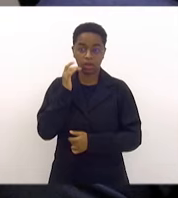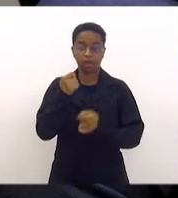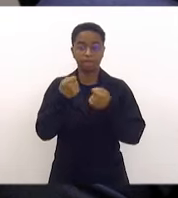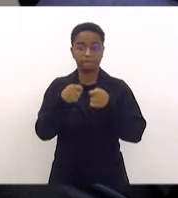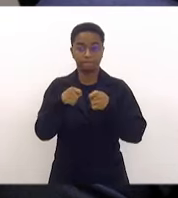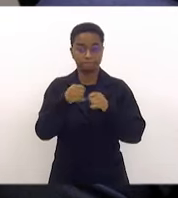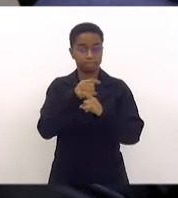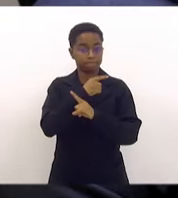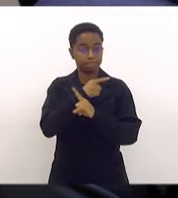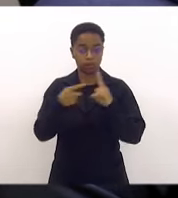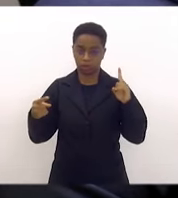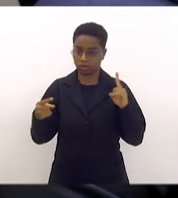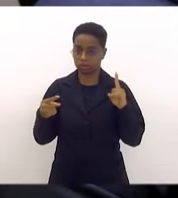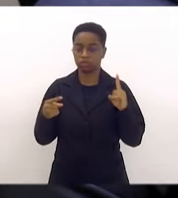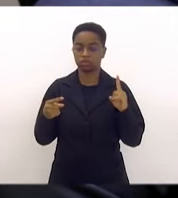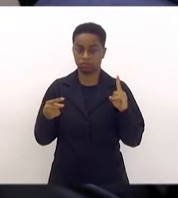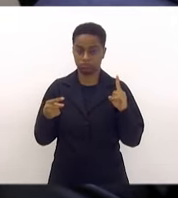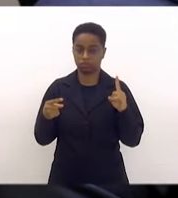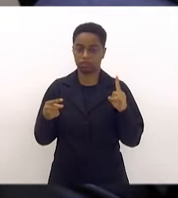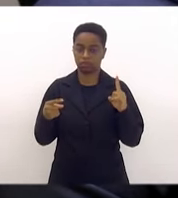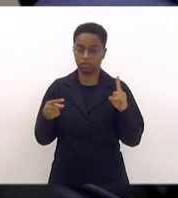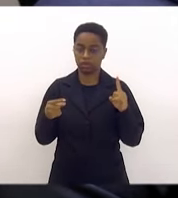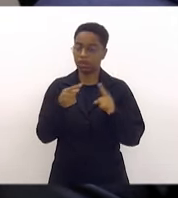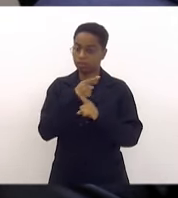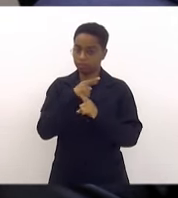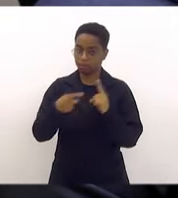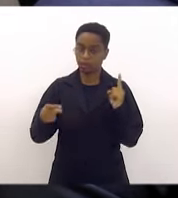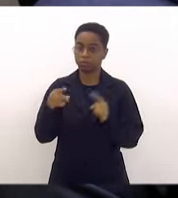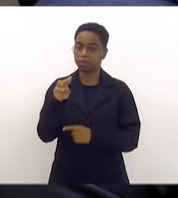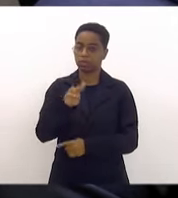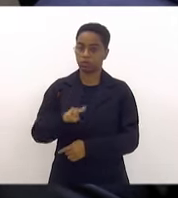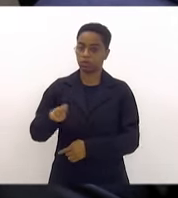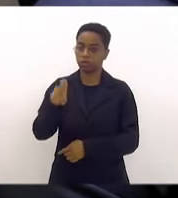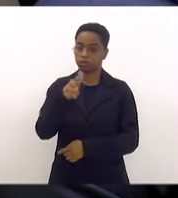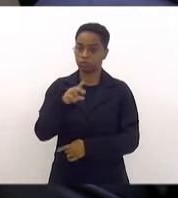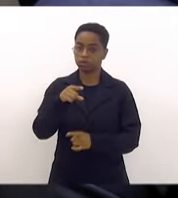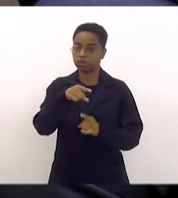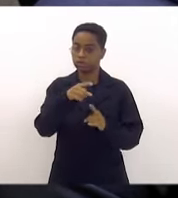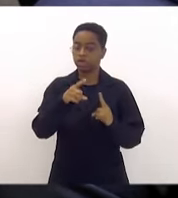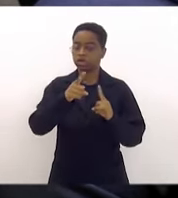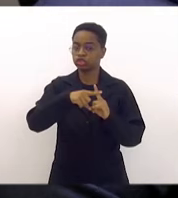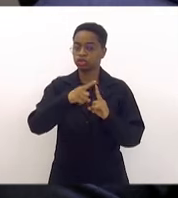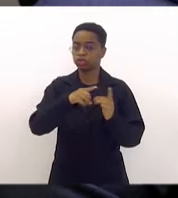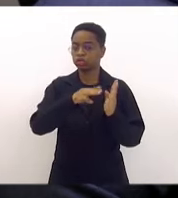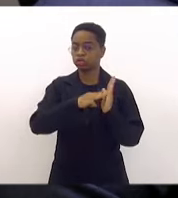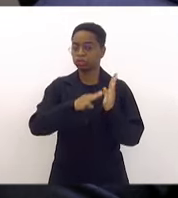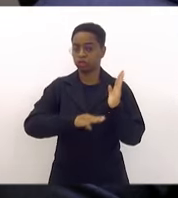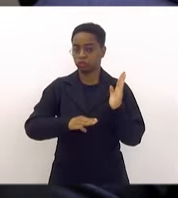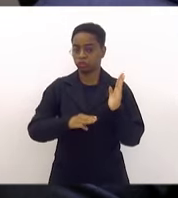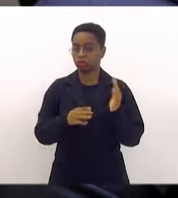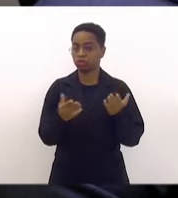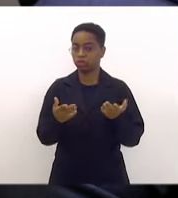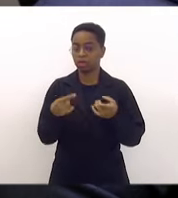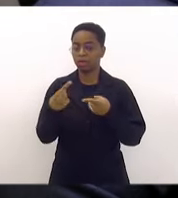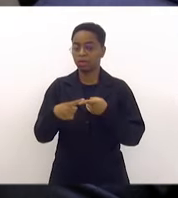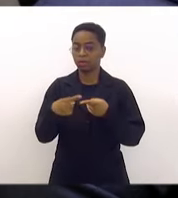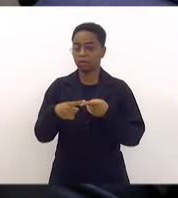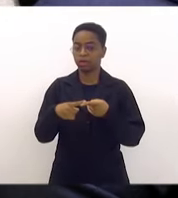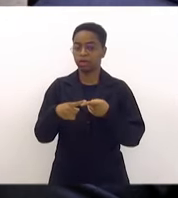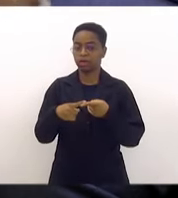banimento não é desse tipo é de metodologia que